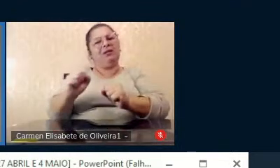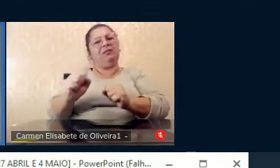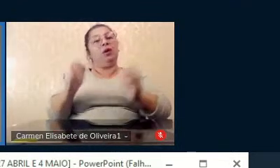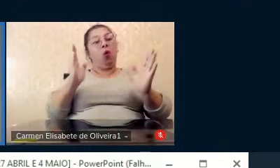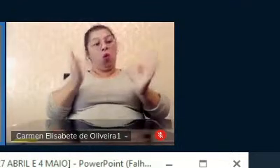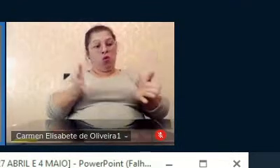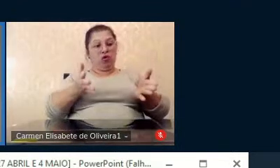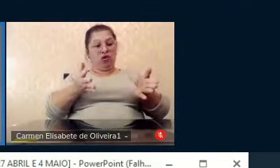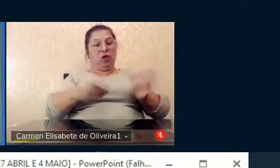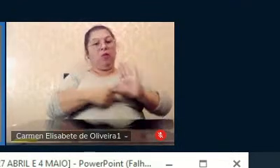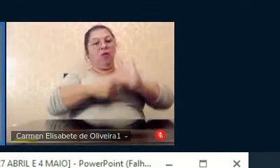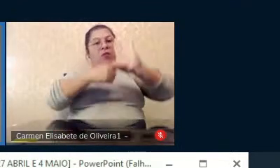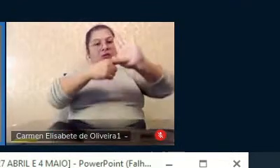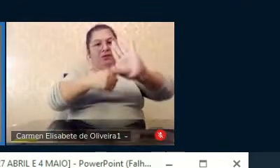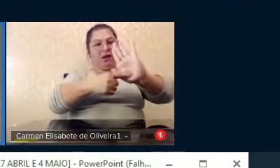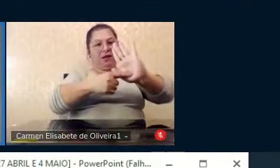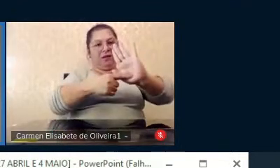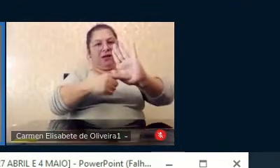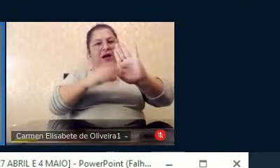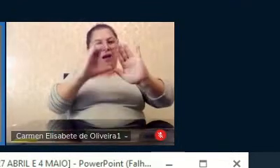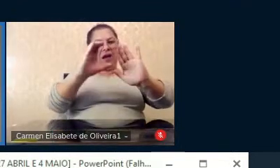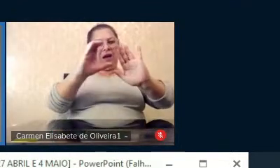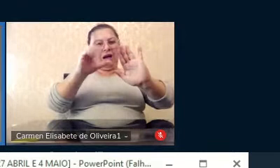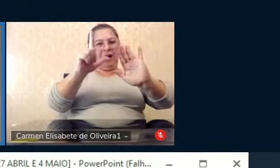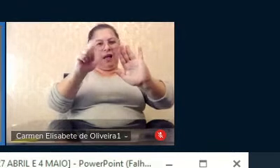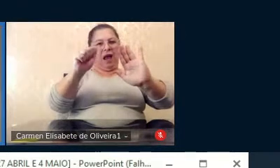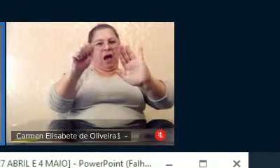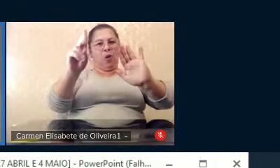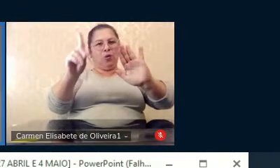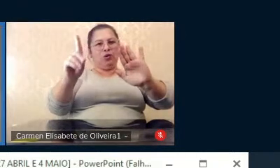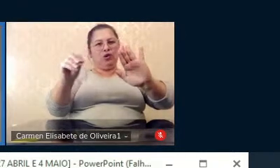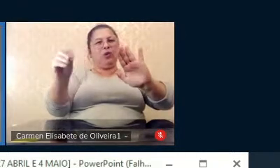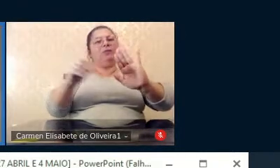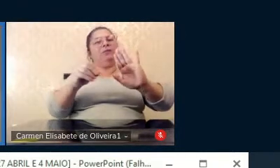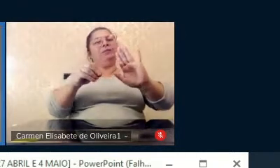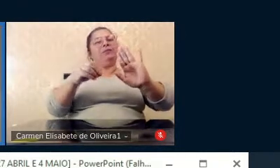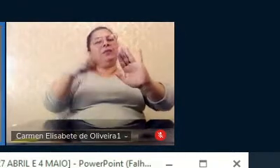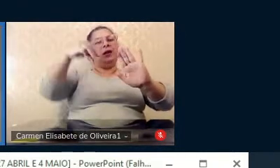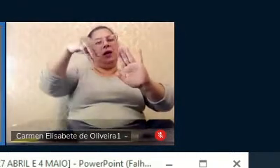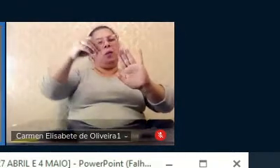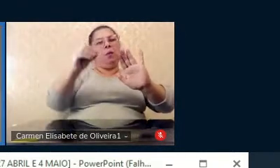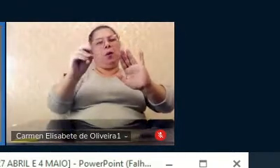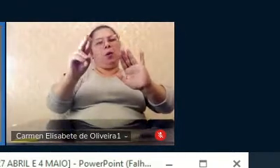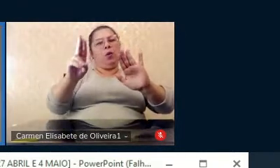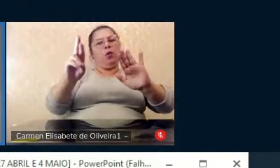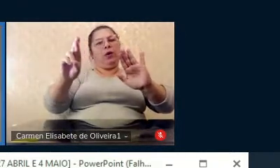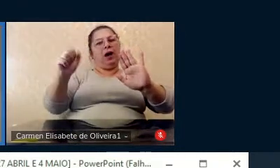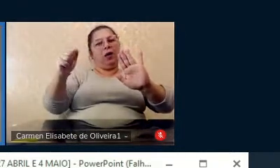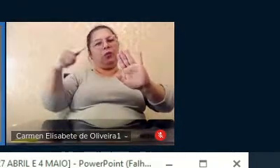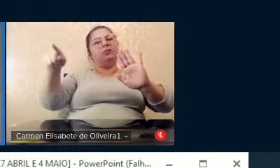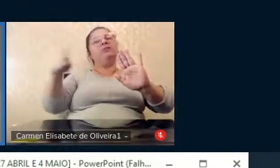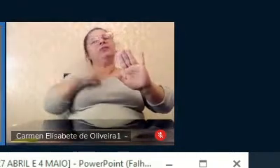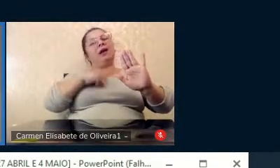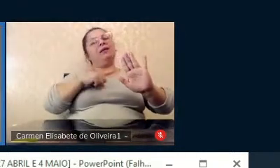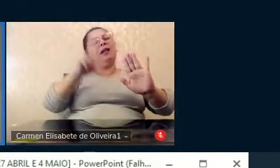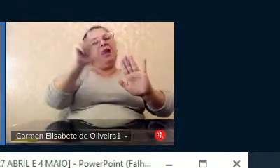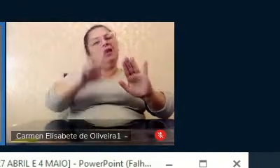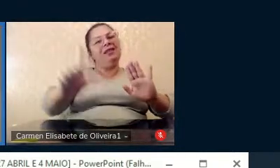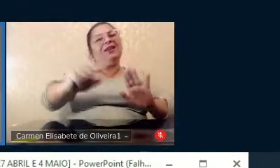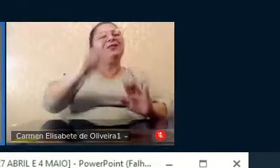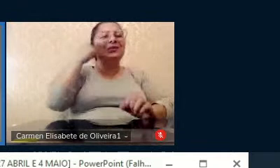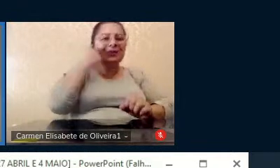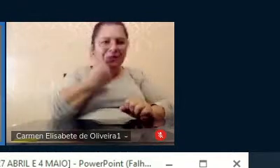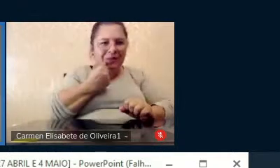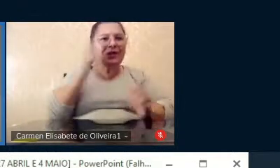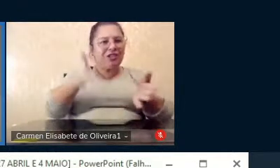citação do Cláudio Mourão, que é um pesquisador de literatura surda, um doutor, né, em literatura surda, aqui do Rio Grande do Sul